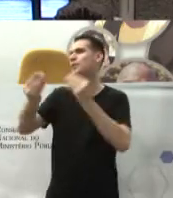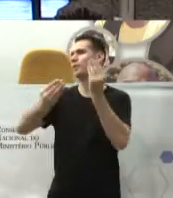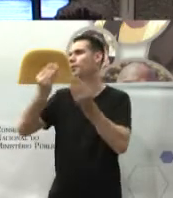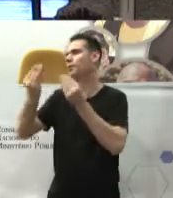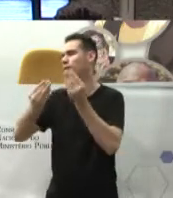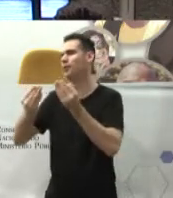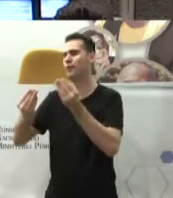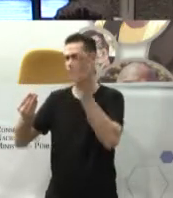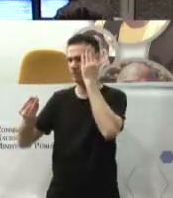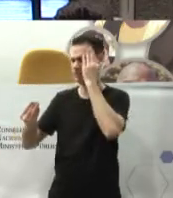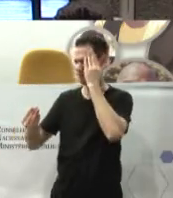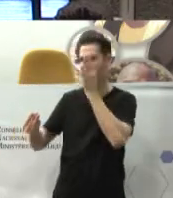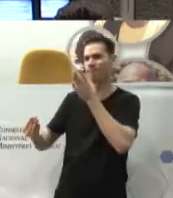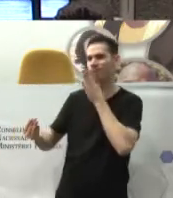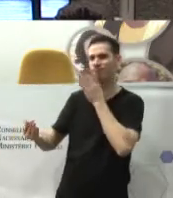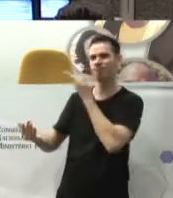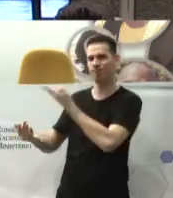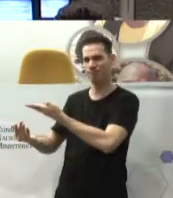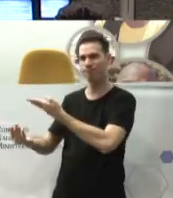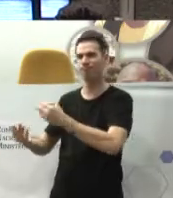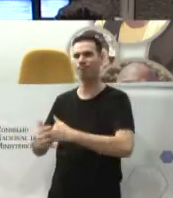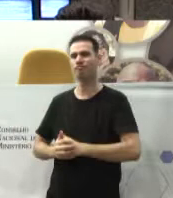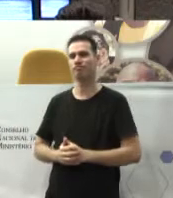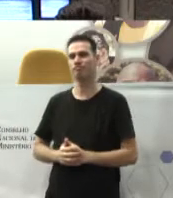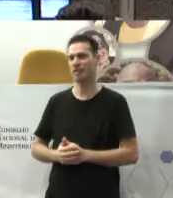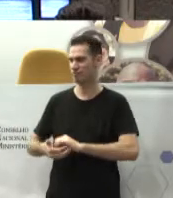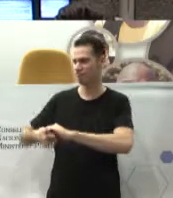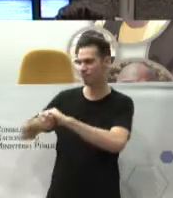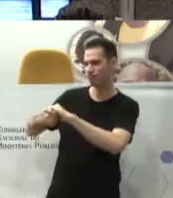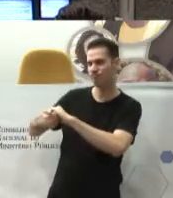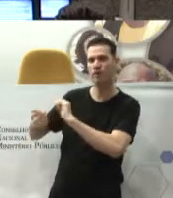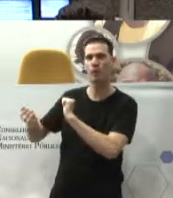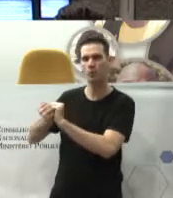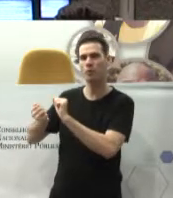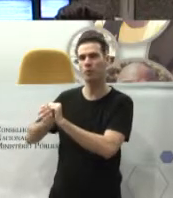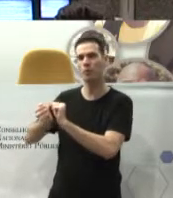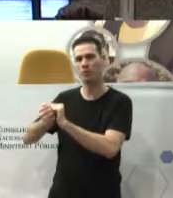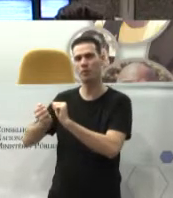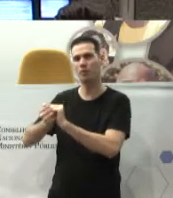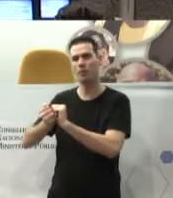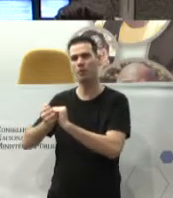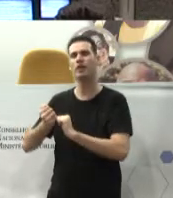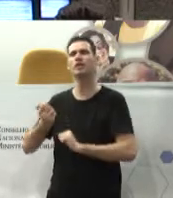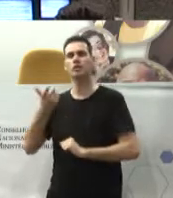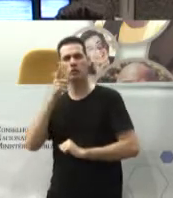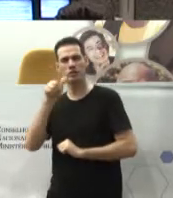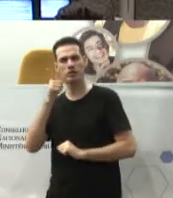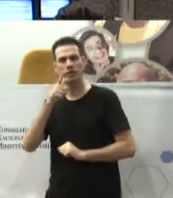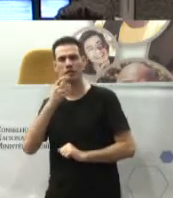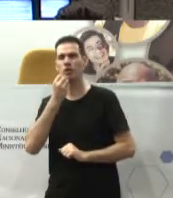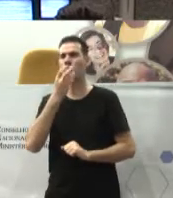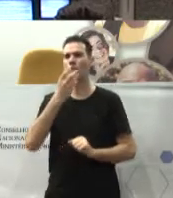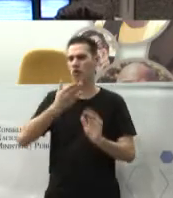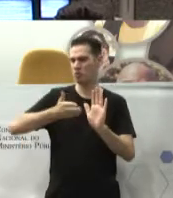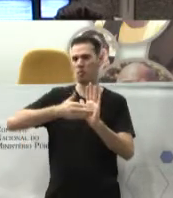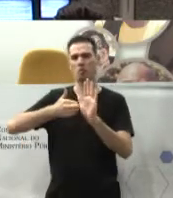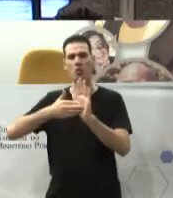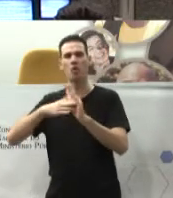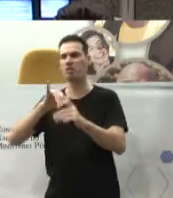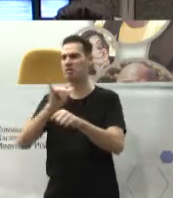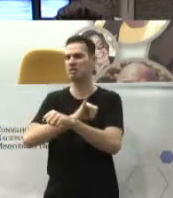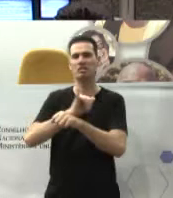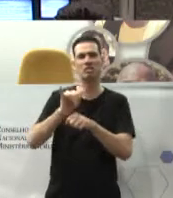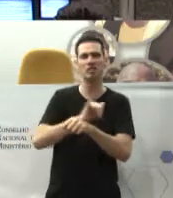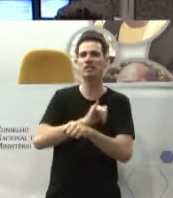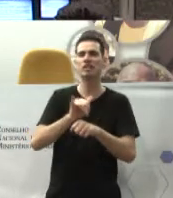O secretário é um visionário, ele é um parceiro, e a gente tem conseguido realmente boas práticas e bons resultados a partir